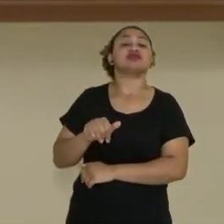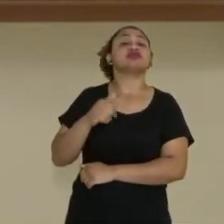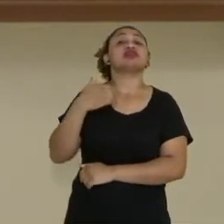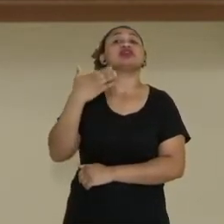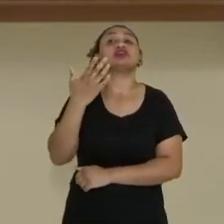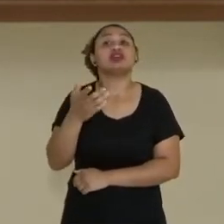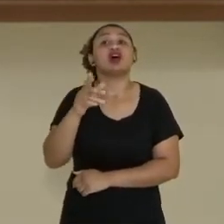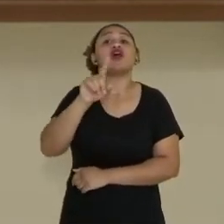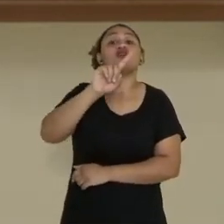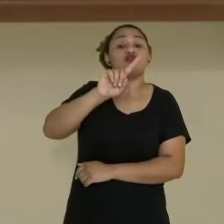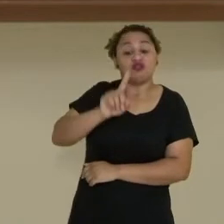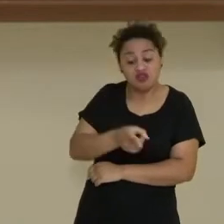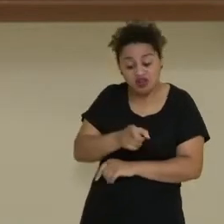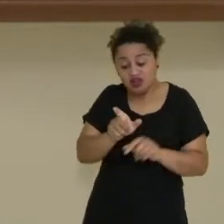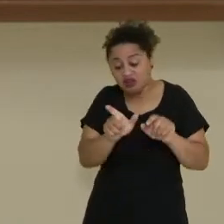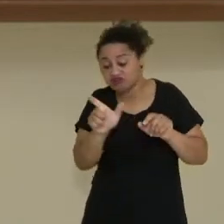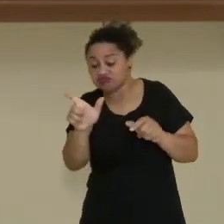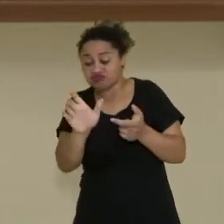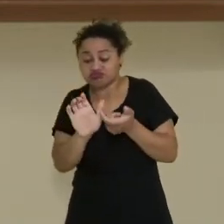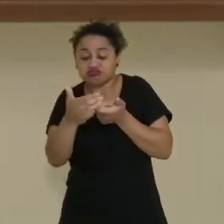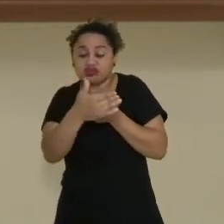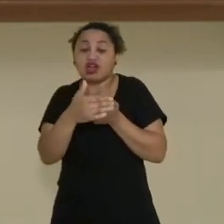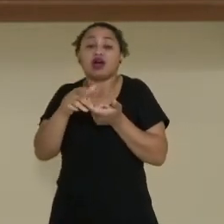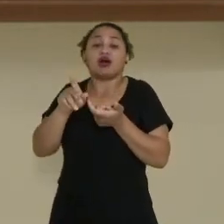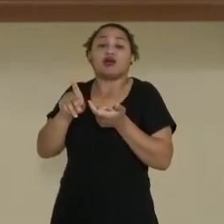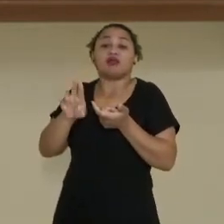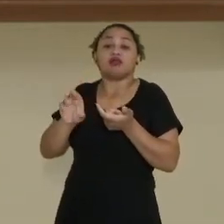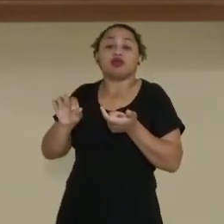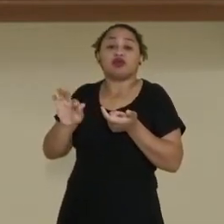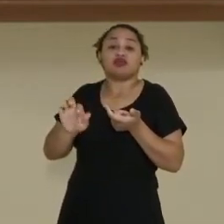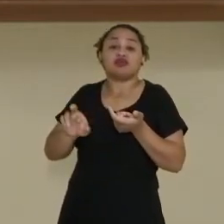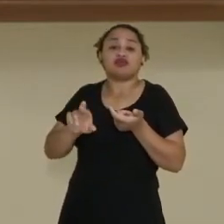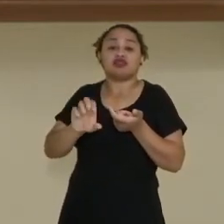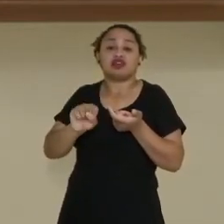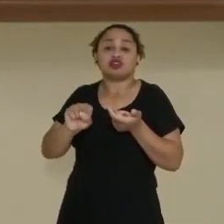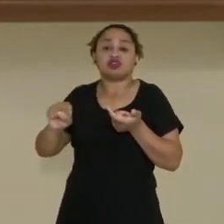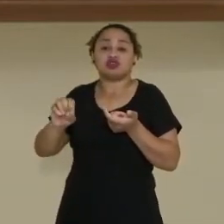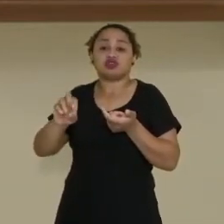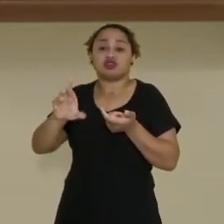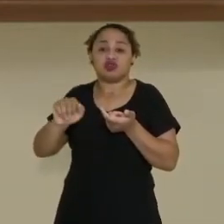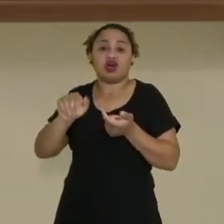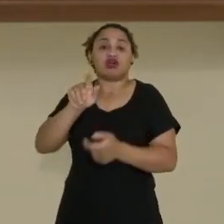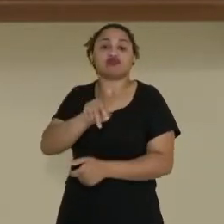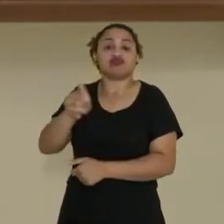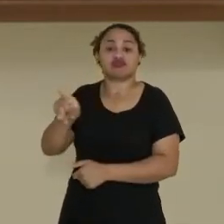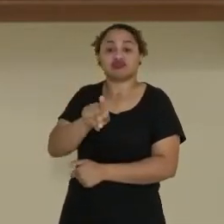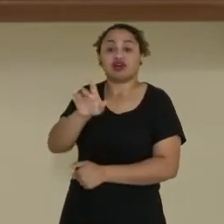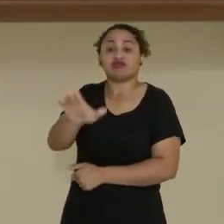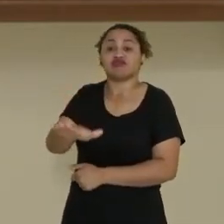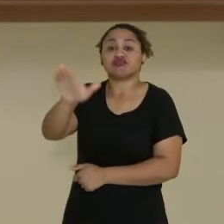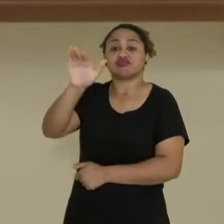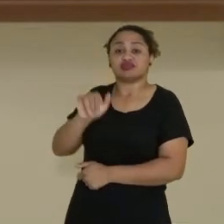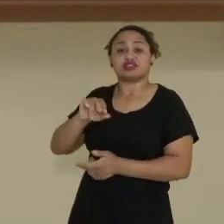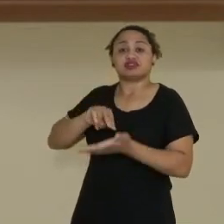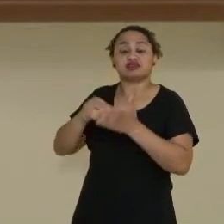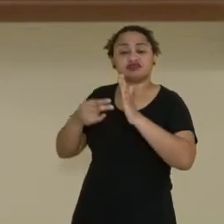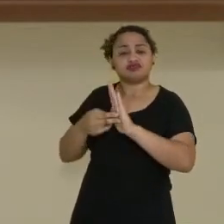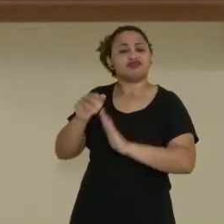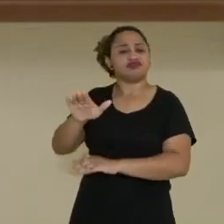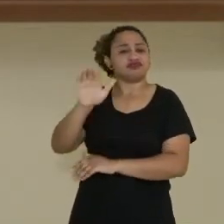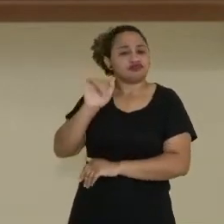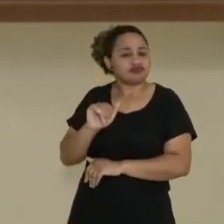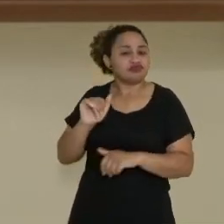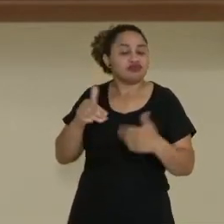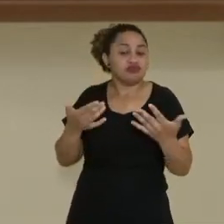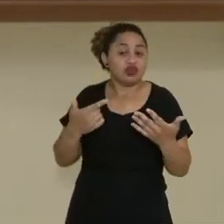vírgula, professora, tô chamando professora. Então, a palavra professora é um vocativo. O que